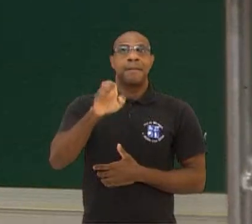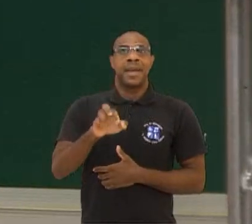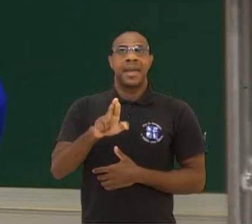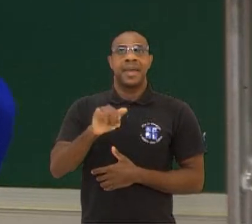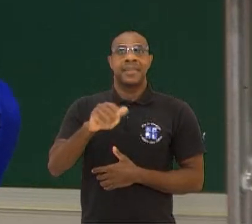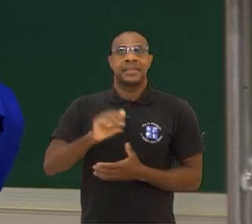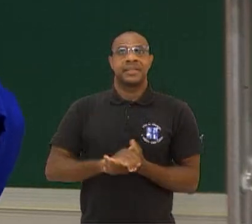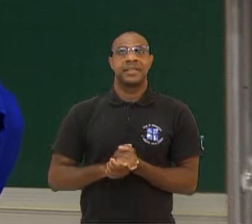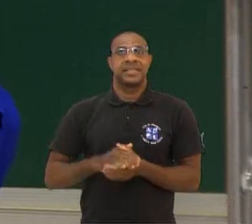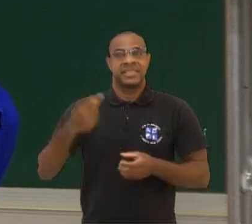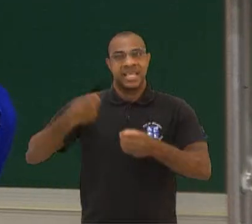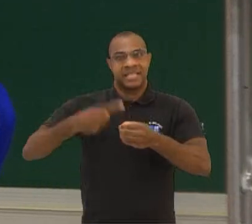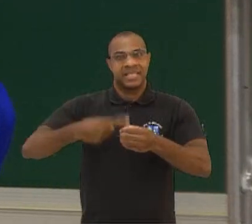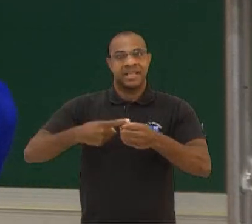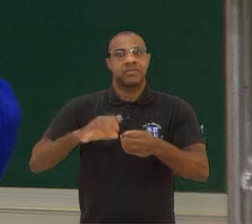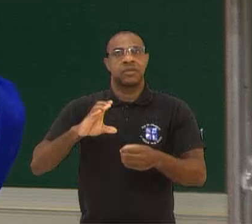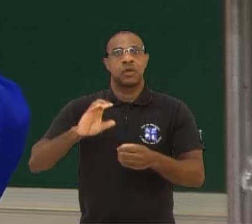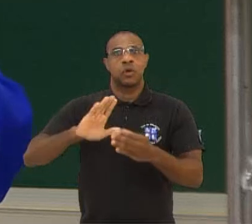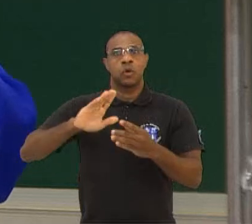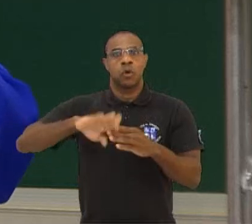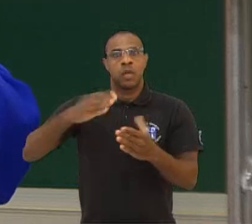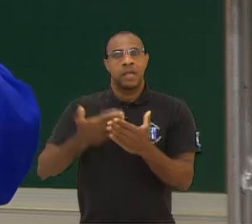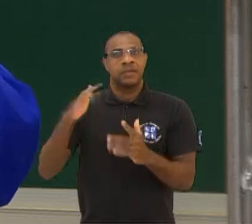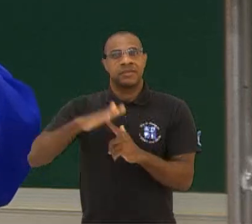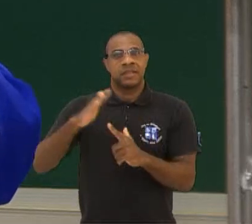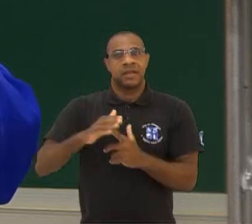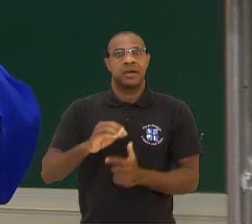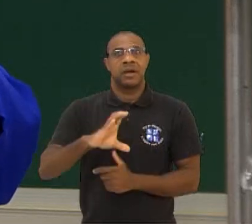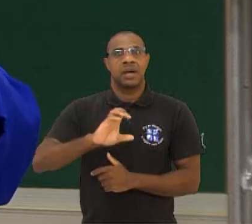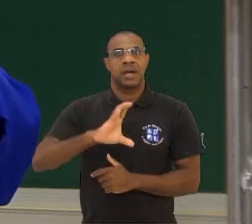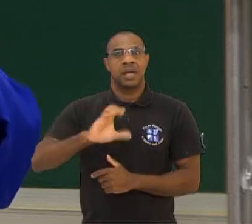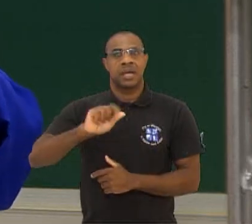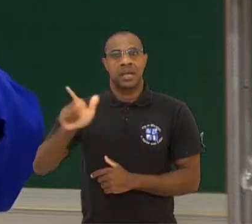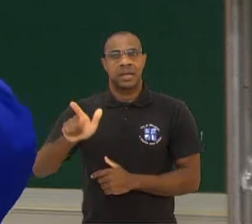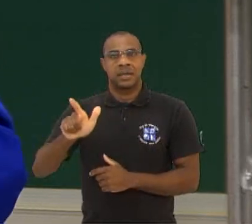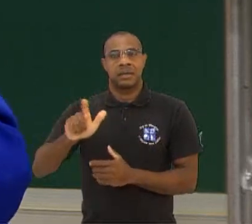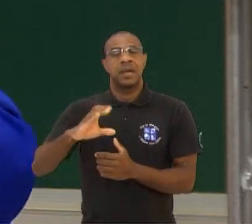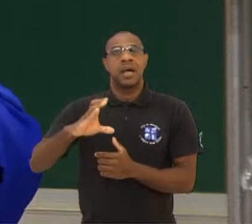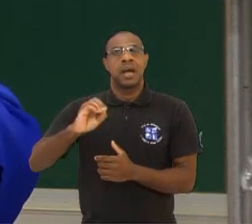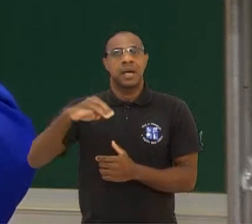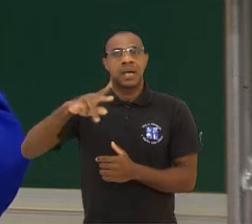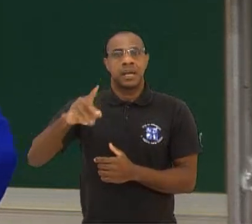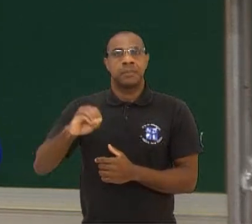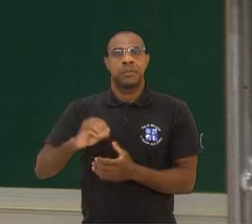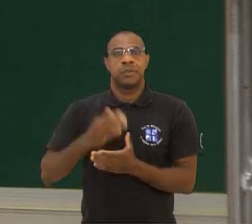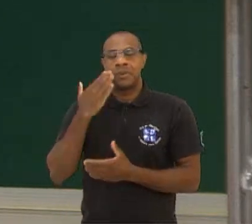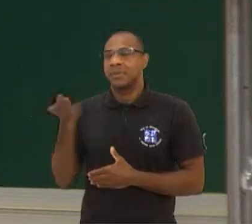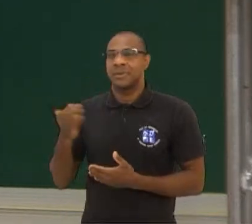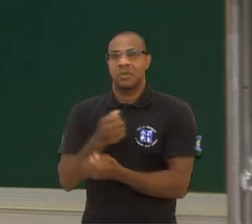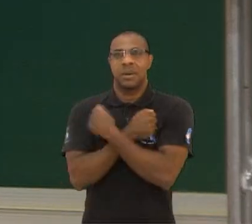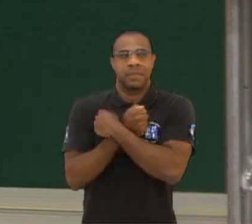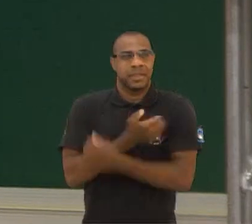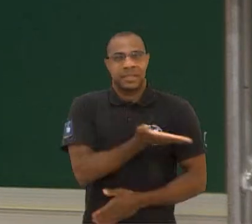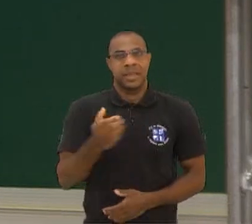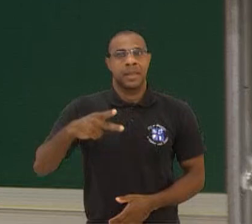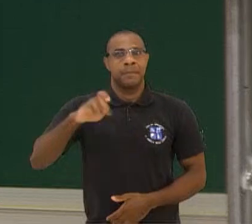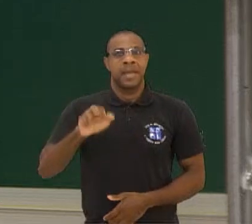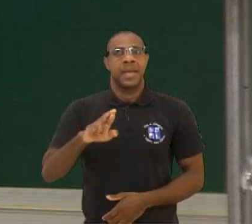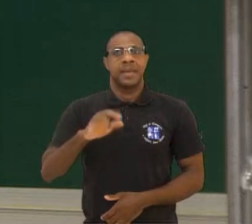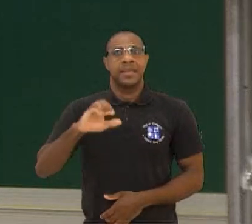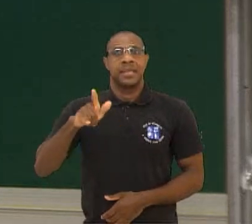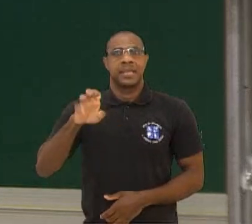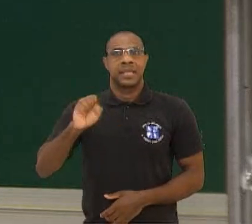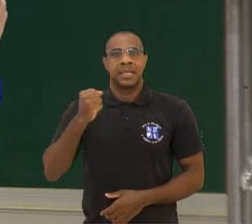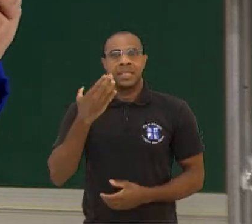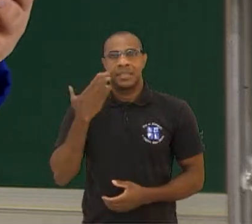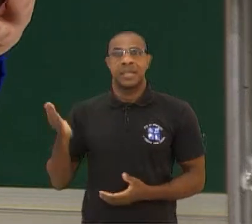de Imbituva, do Colégio Estadual Campo Giocondo. Um abraço para você também, Péricles. A